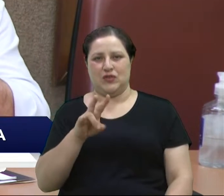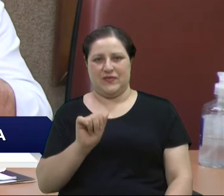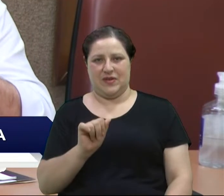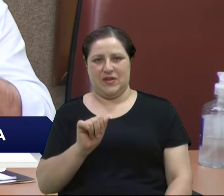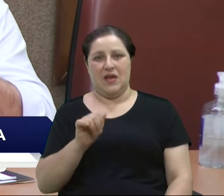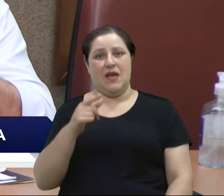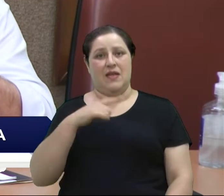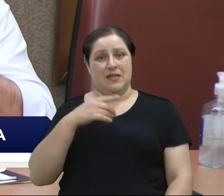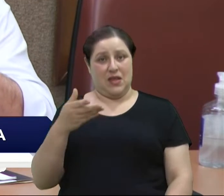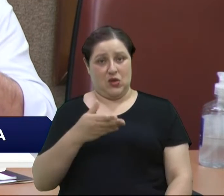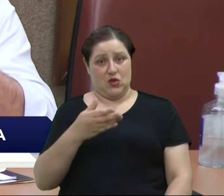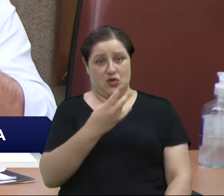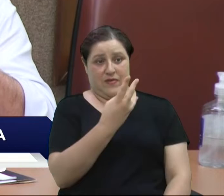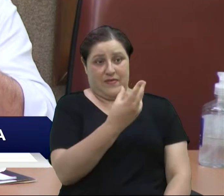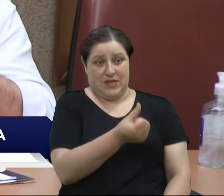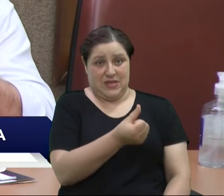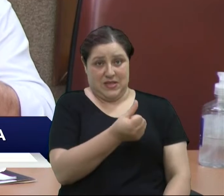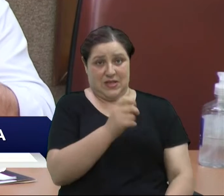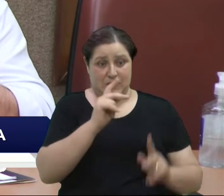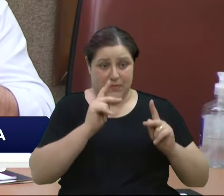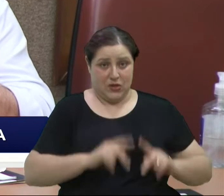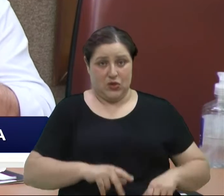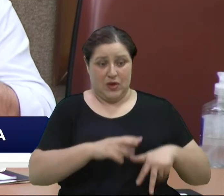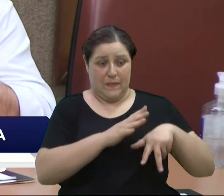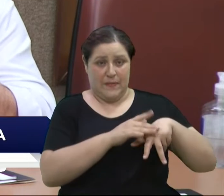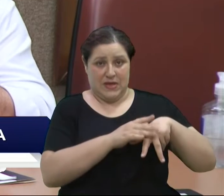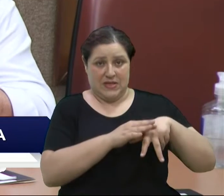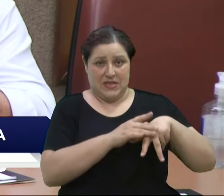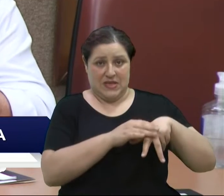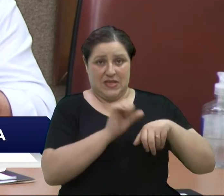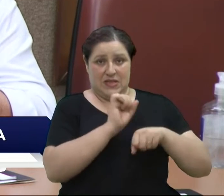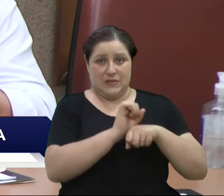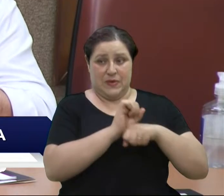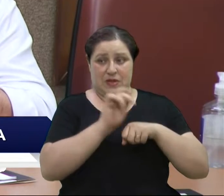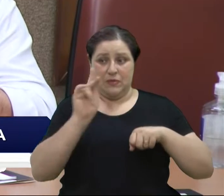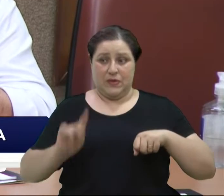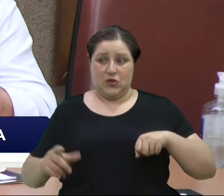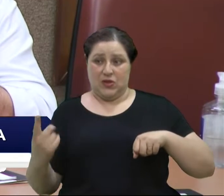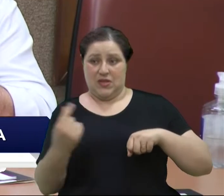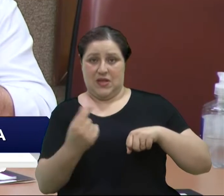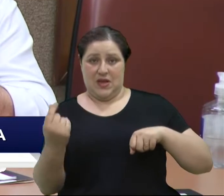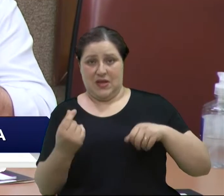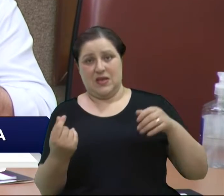26 pacientes dentro do hospital aguardando saída, quando eu abrir esses leitos,